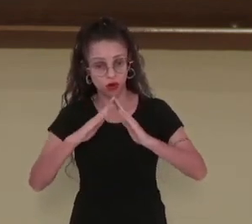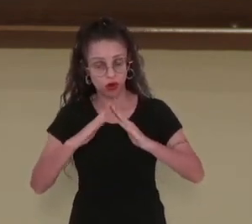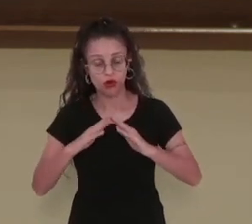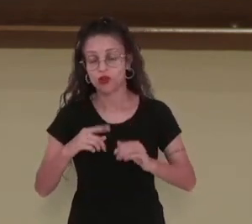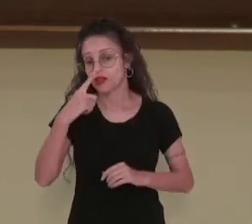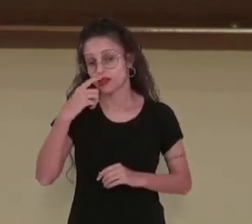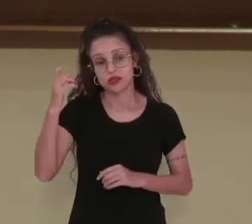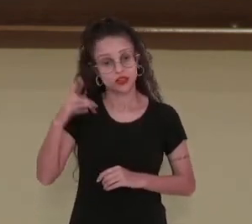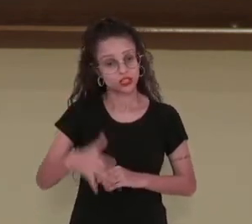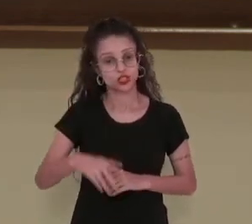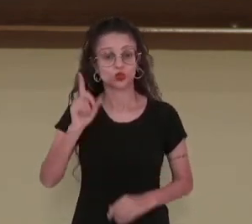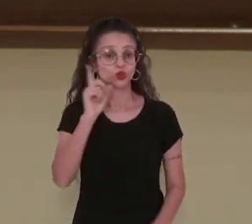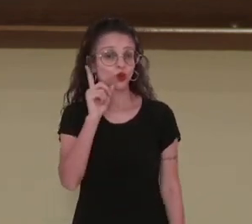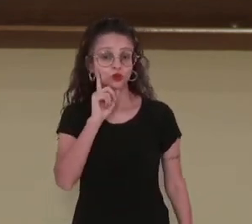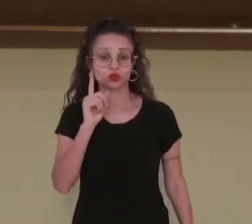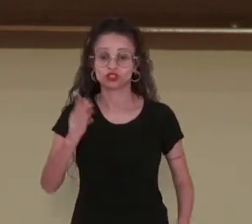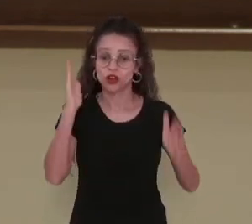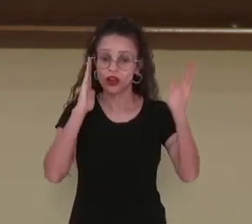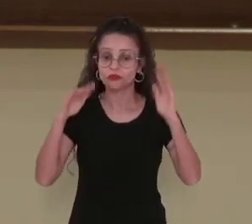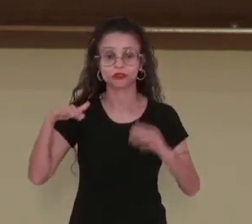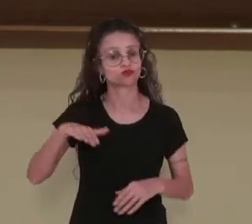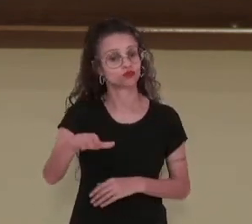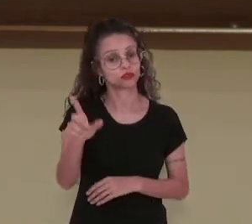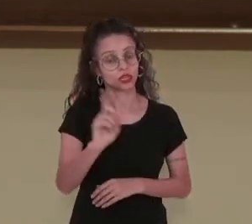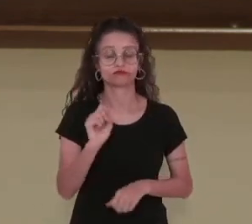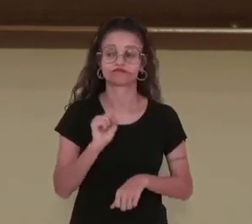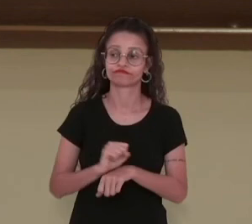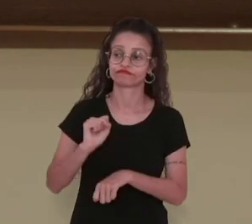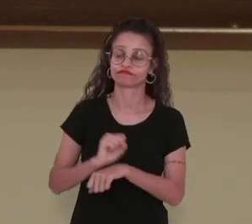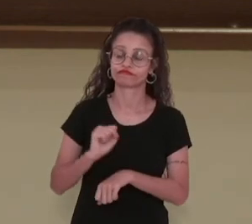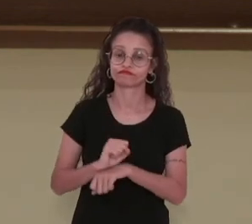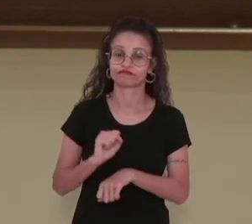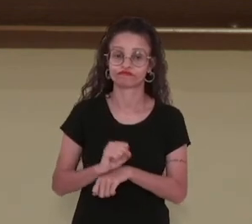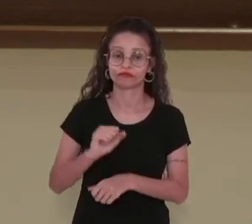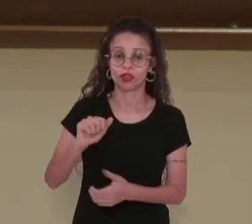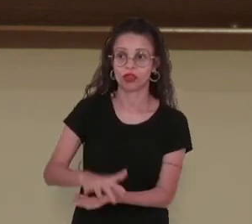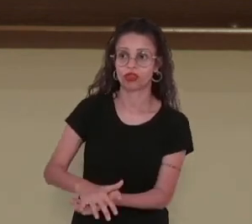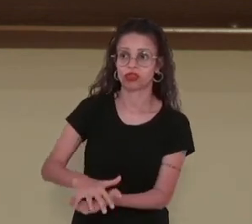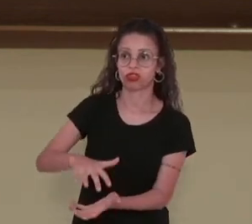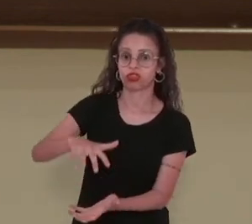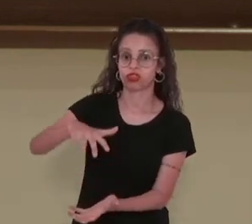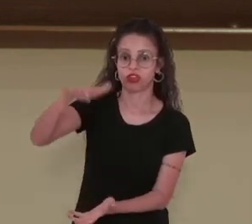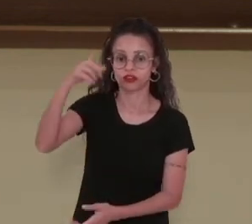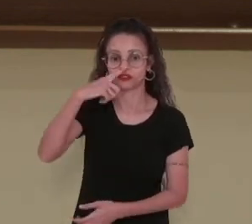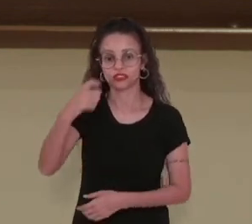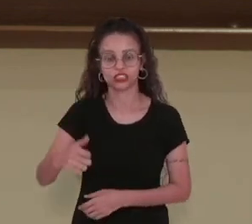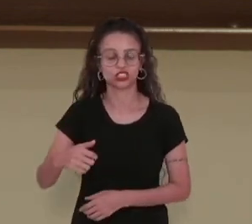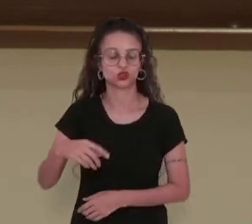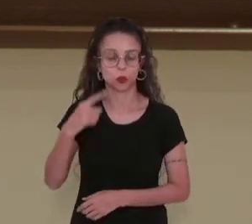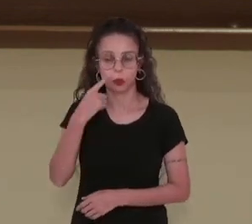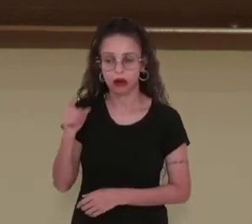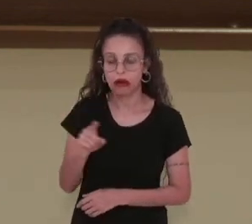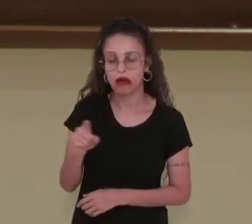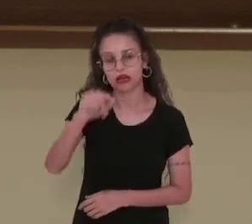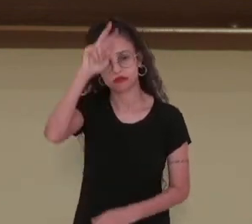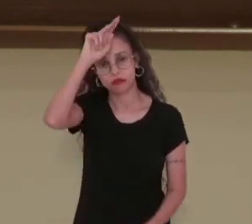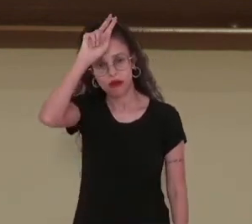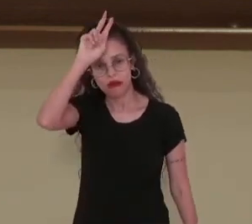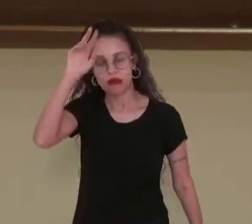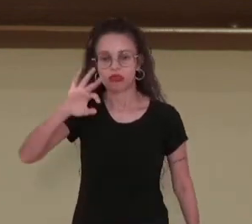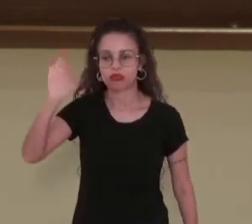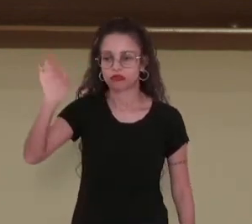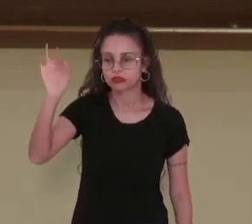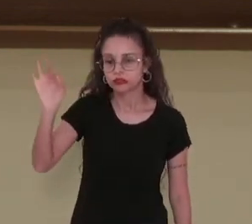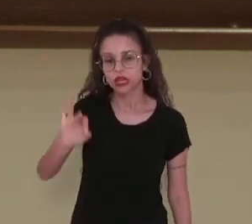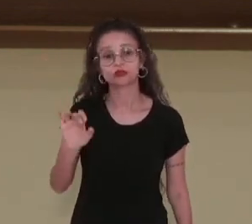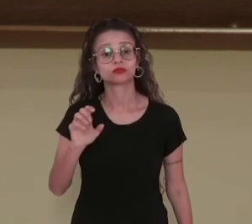não passa diariamente, temos que aguardar muito, juntam ratos, insetos, baratas, né? Talvez